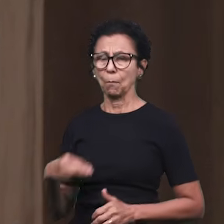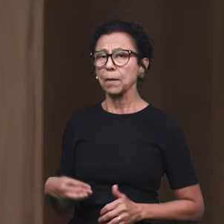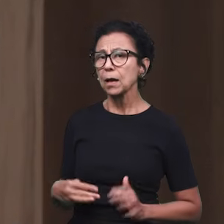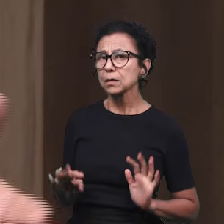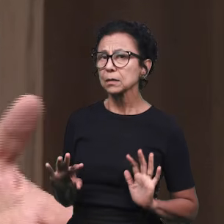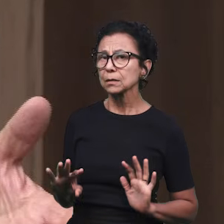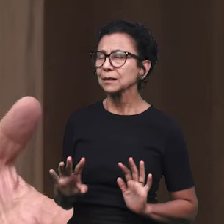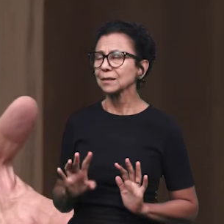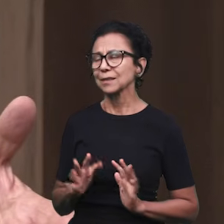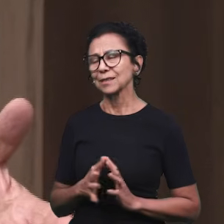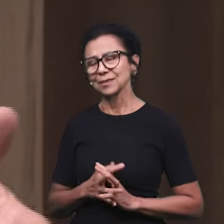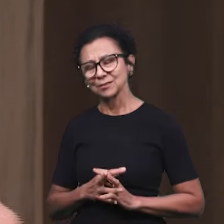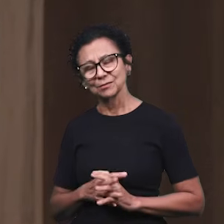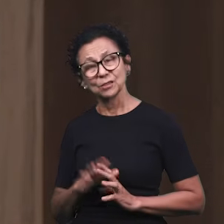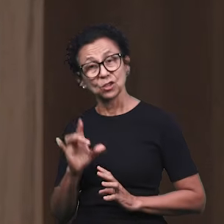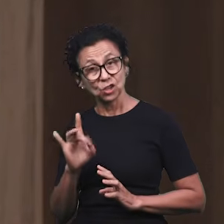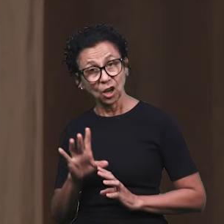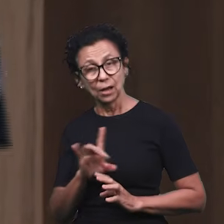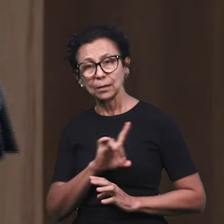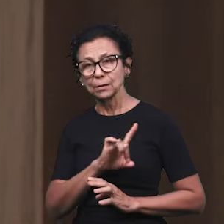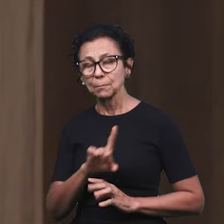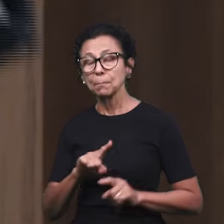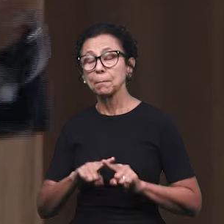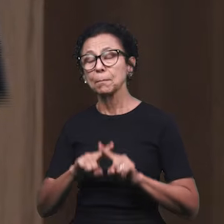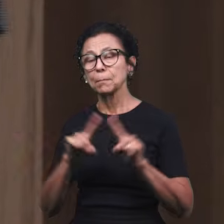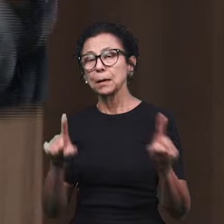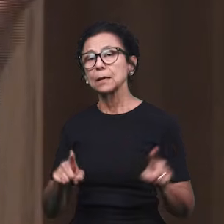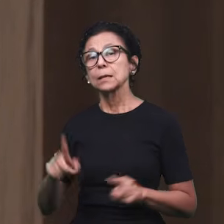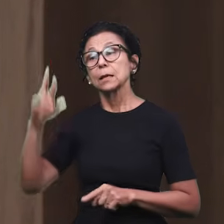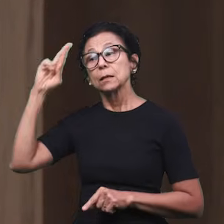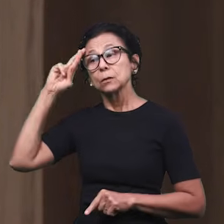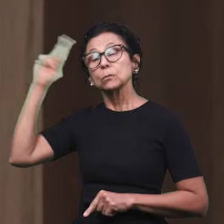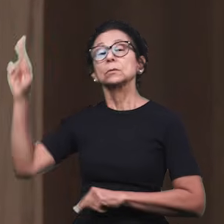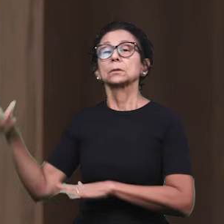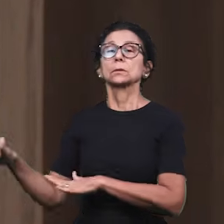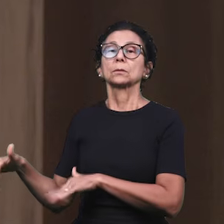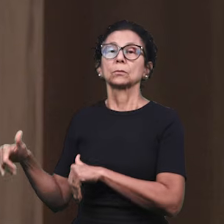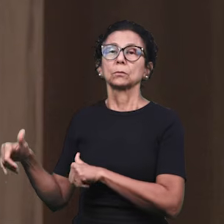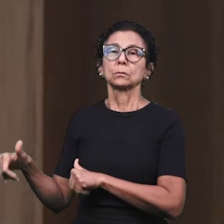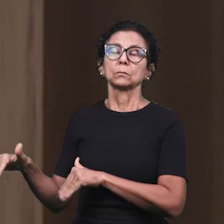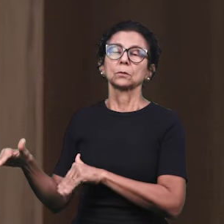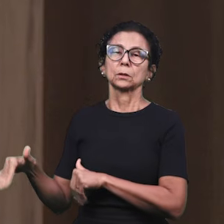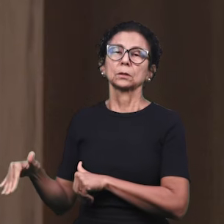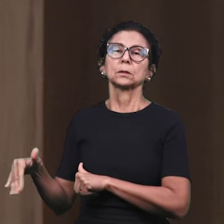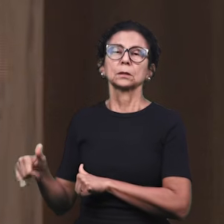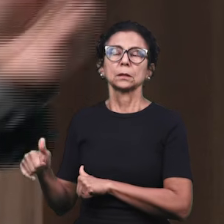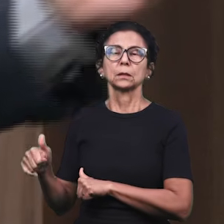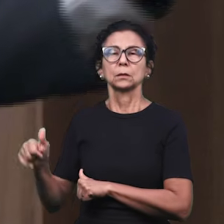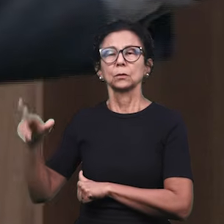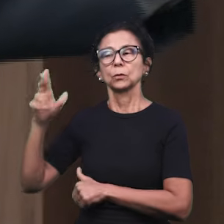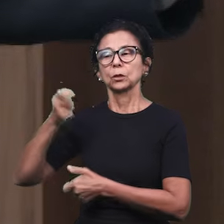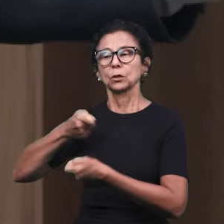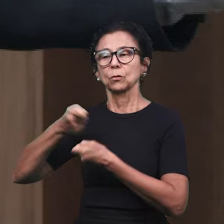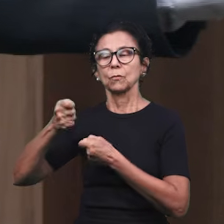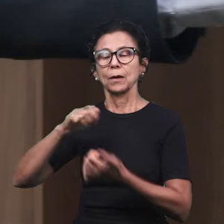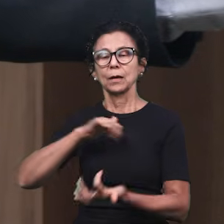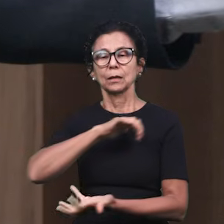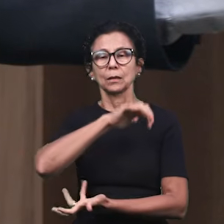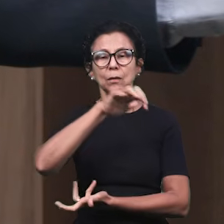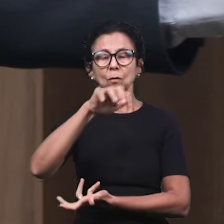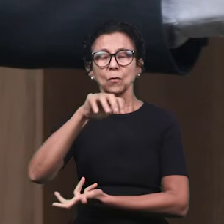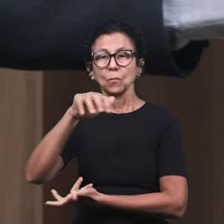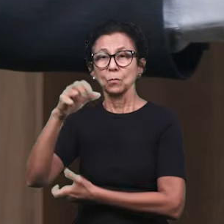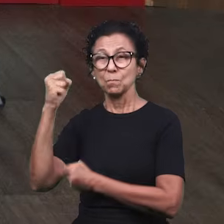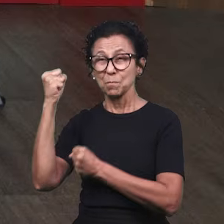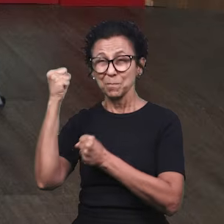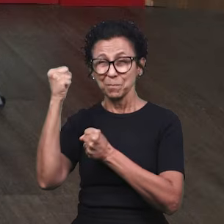O Senhor do Universo, que tinha um poder além da sua capacidade de entender. O quadro que nós vemos